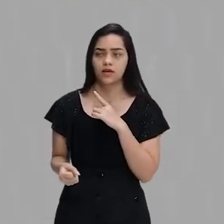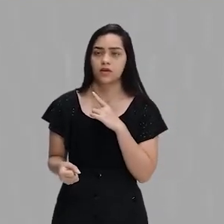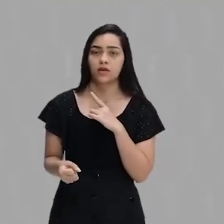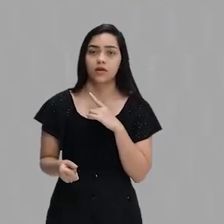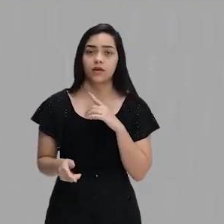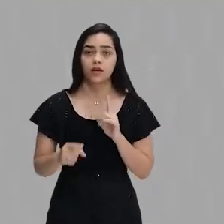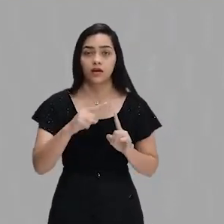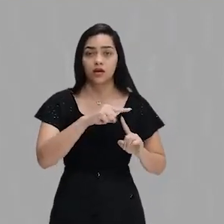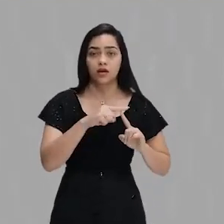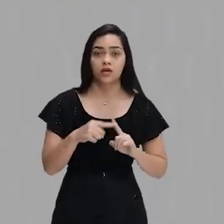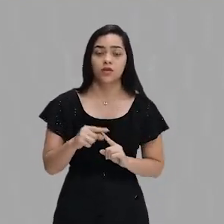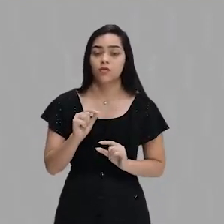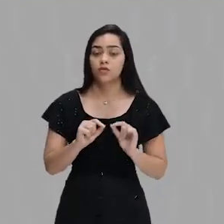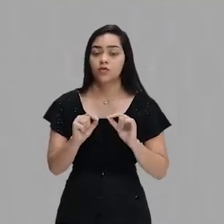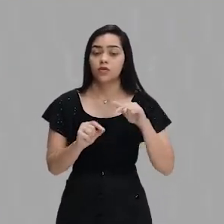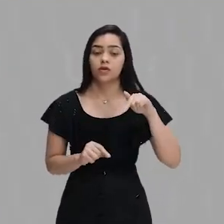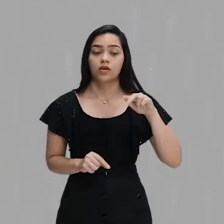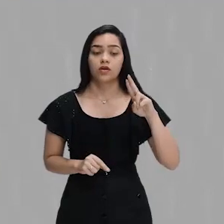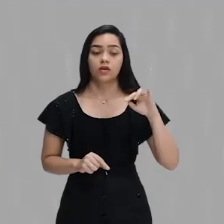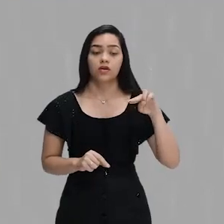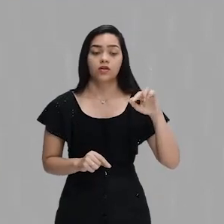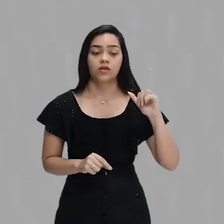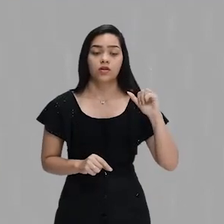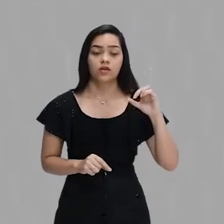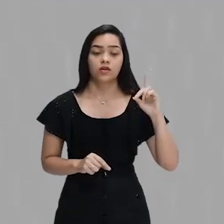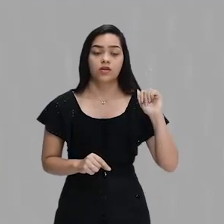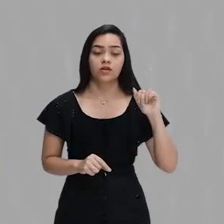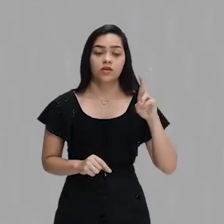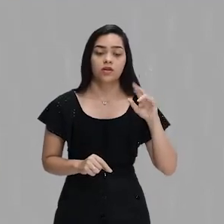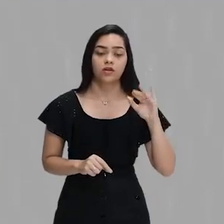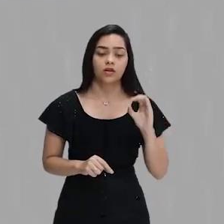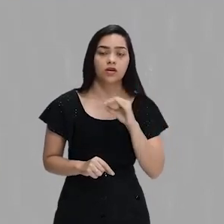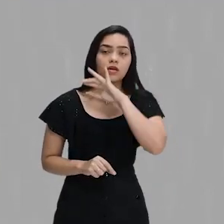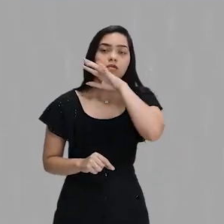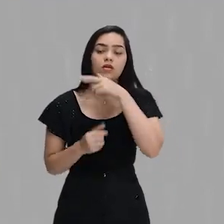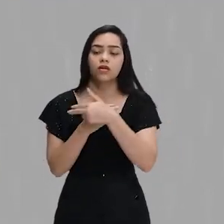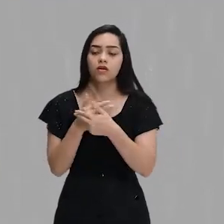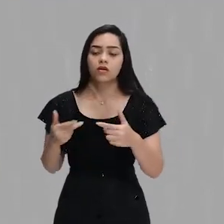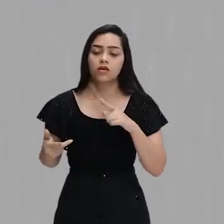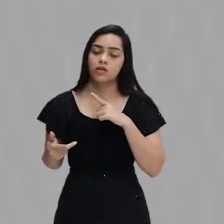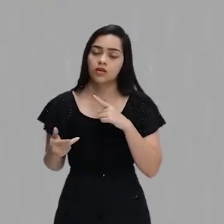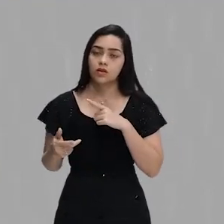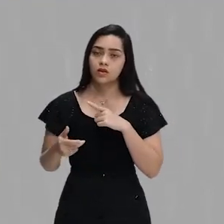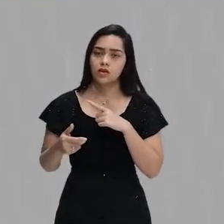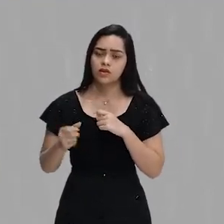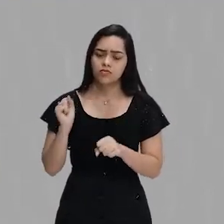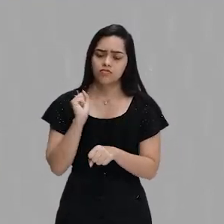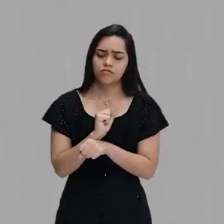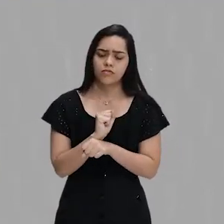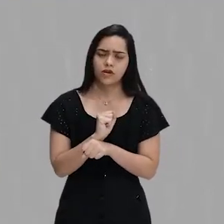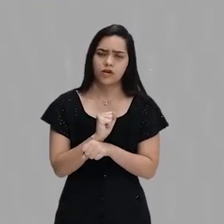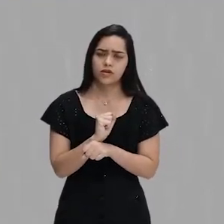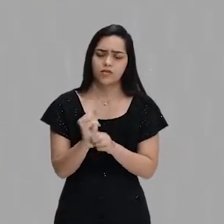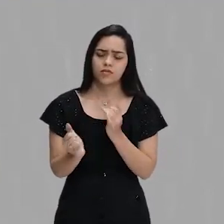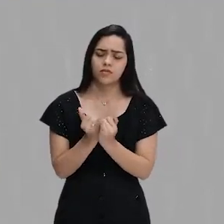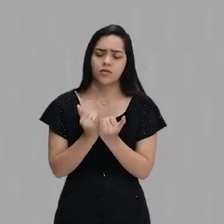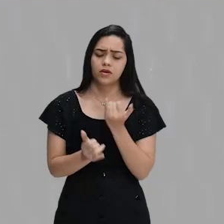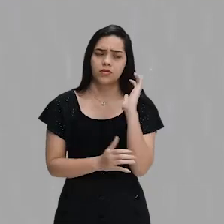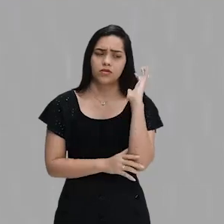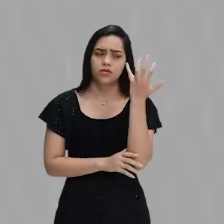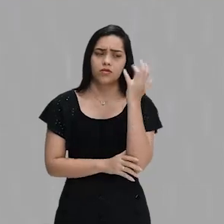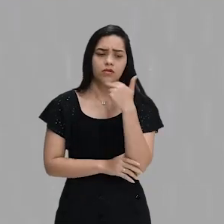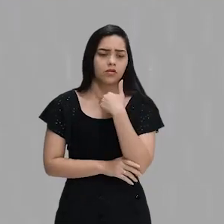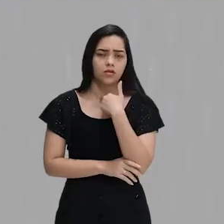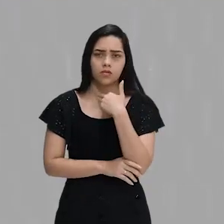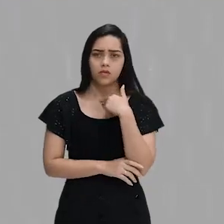é um tipo de quinidária, é um animal que ele permanece fixo, como se fosse uma planta. Então, ele não